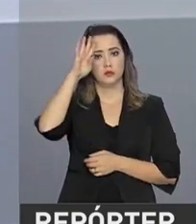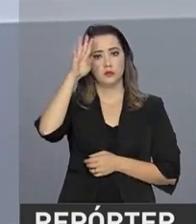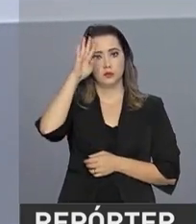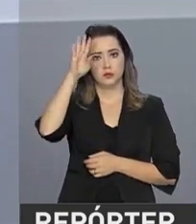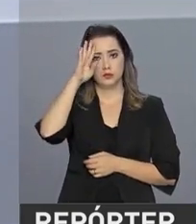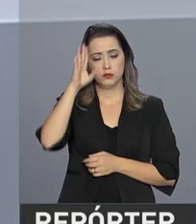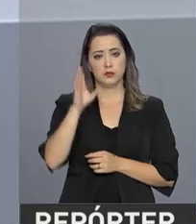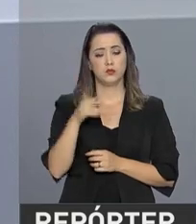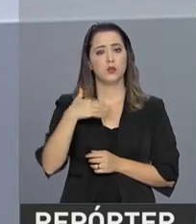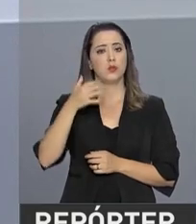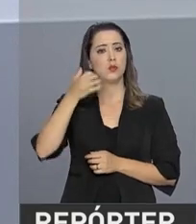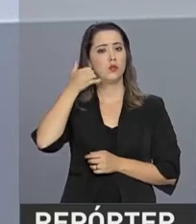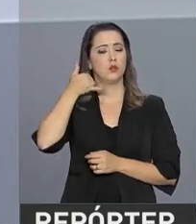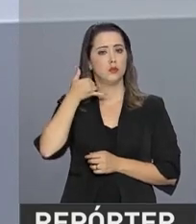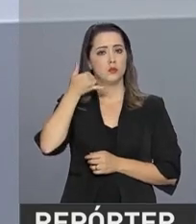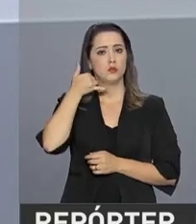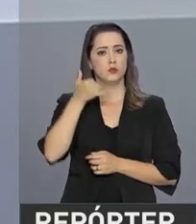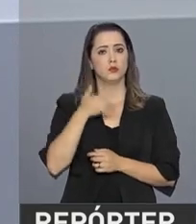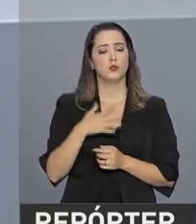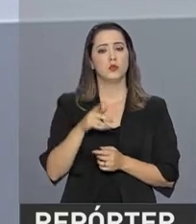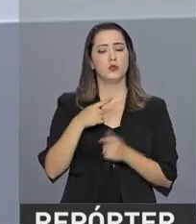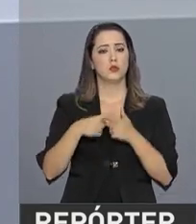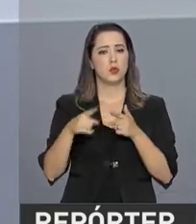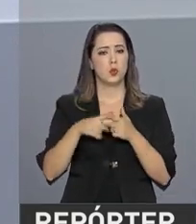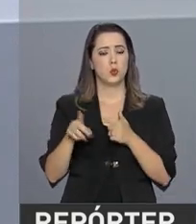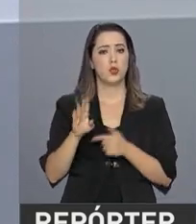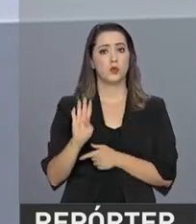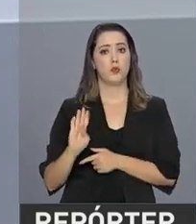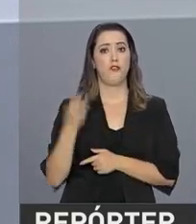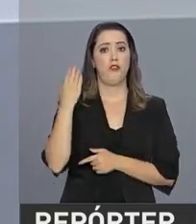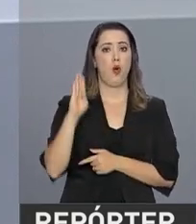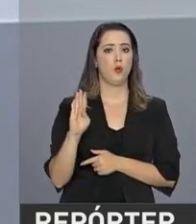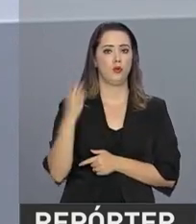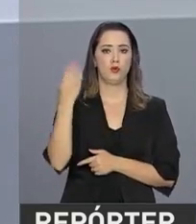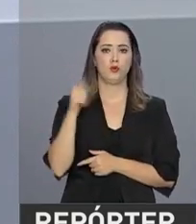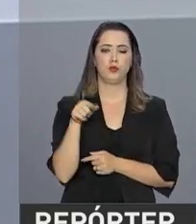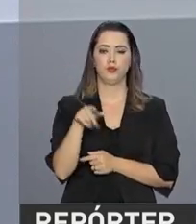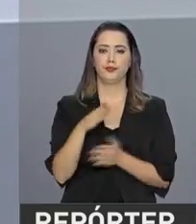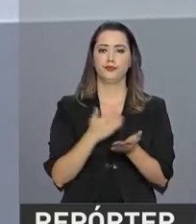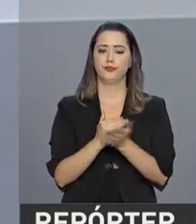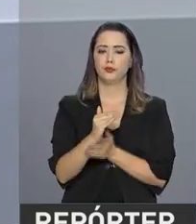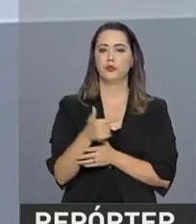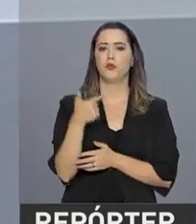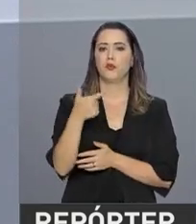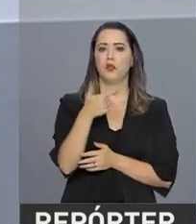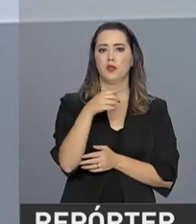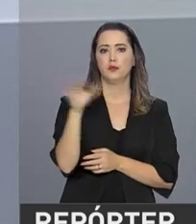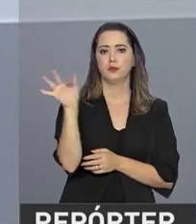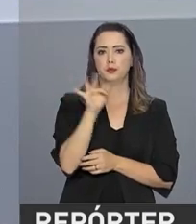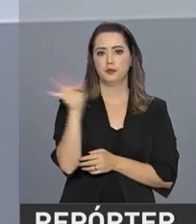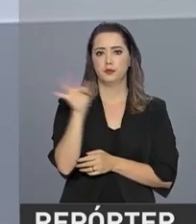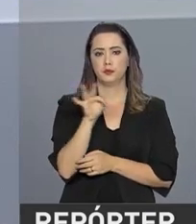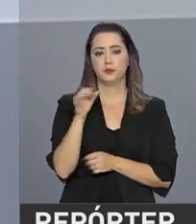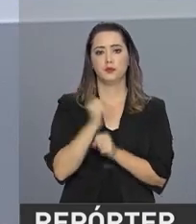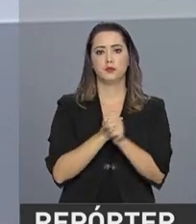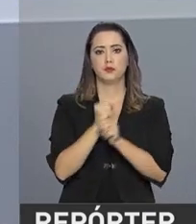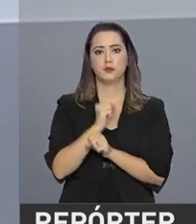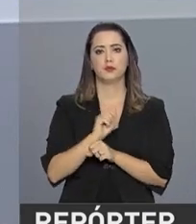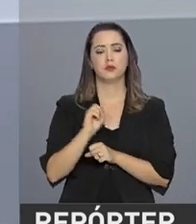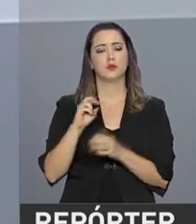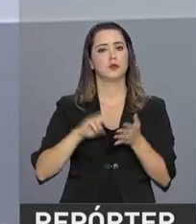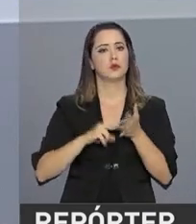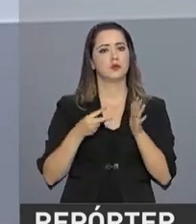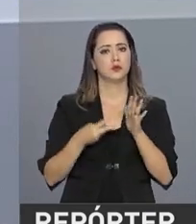funcionamento em goiás e no distrito federal a medida visa os aparelhos registrados a partir do dia 22 de fevereiro deste